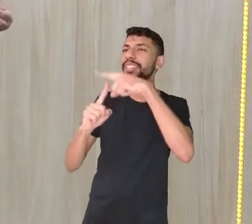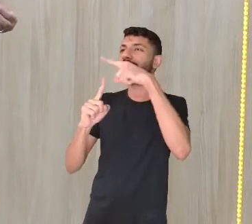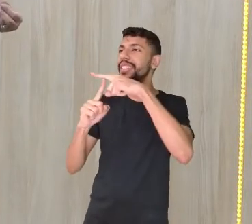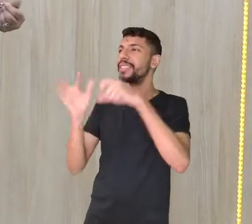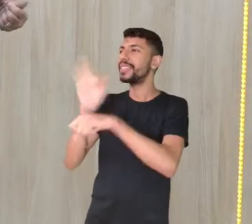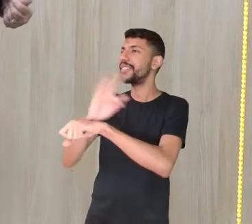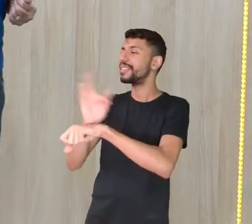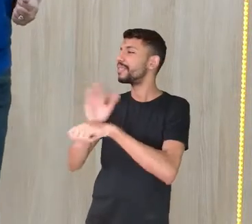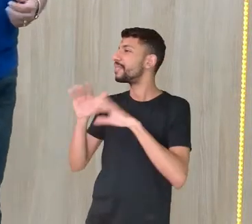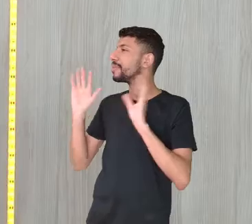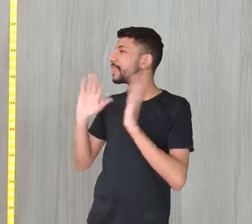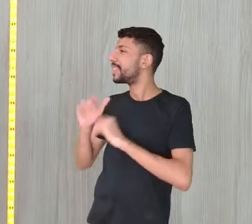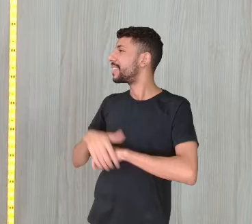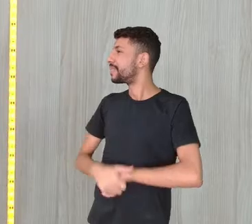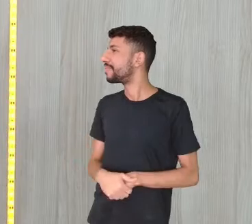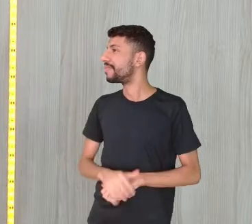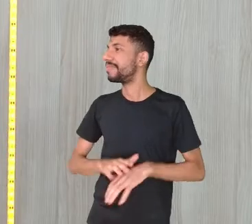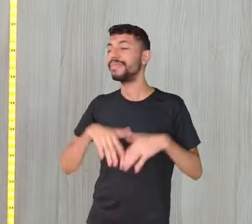filme, hein, Cláudia?